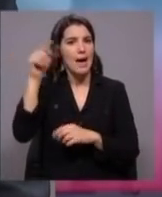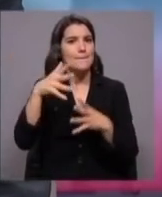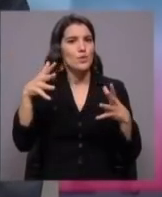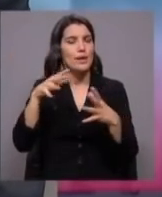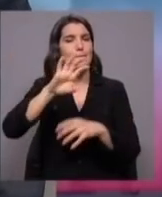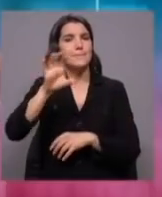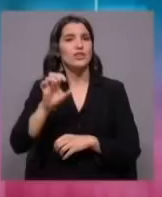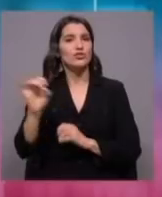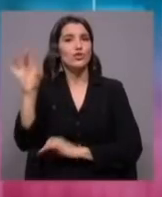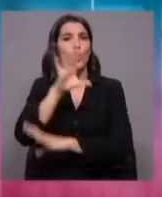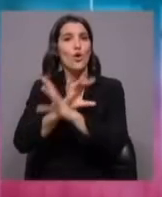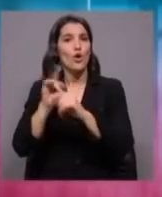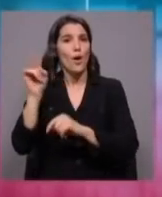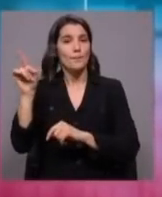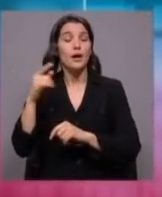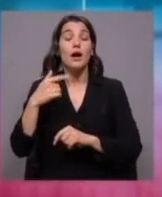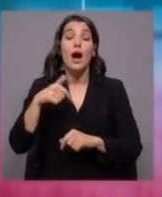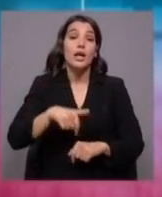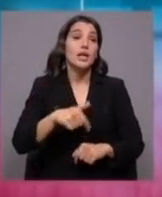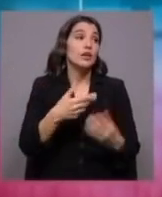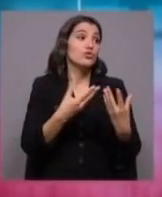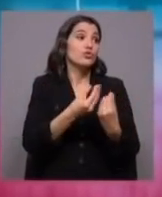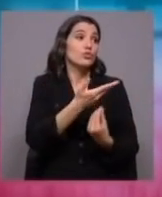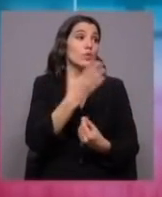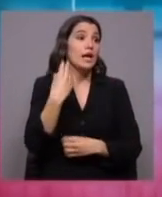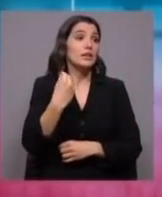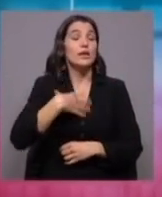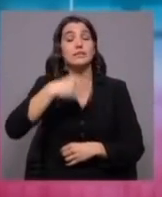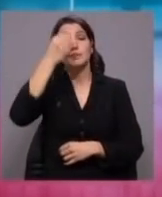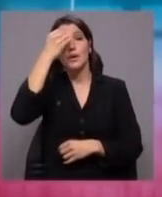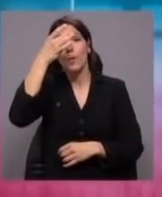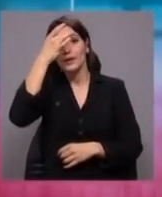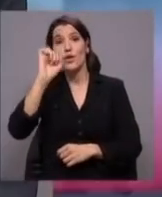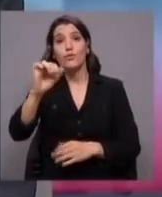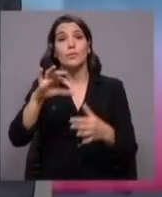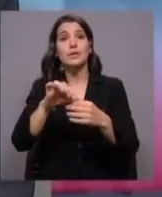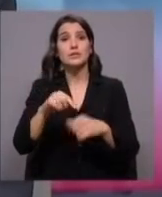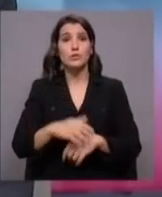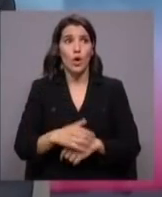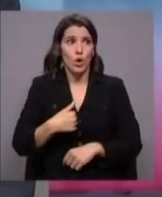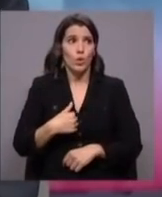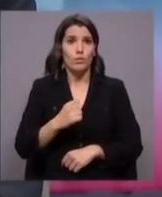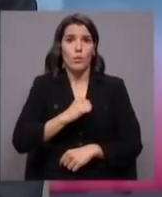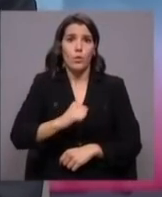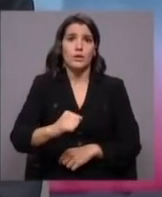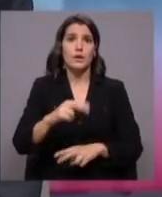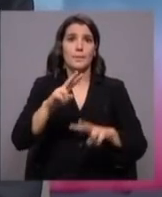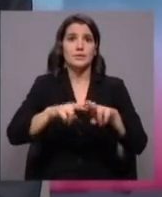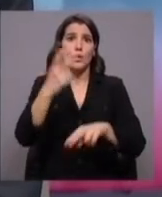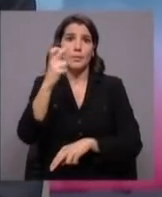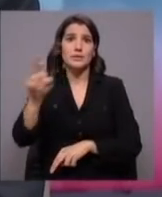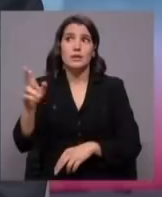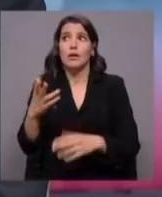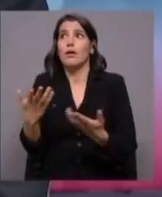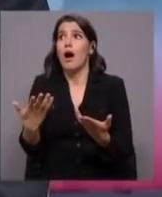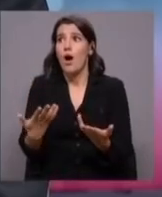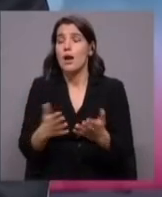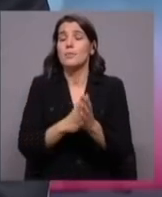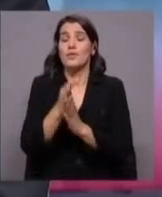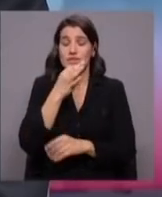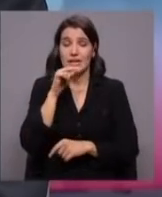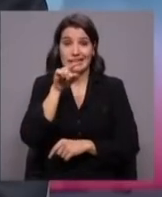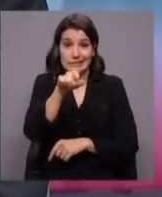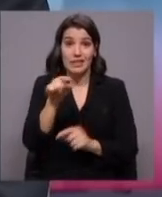estamos com Catarina Martins, eu quero saber a sua opinião. Qual é a sua posição em relação a isso? A minha opinião é que sou contra a prisão perpétua, mas já que está a falar desse debate, mas